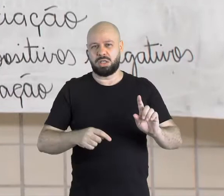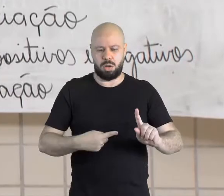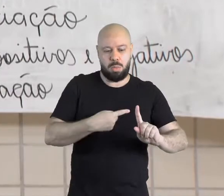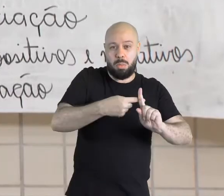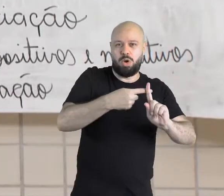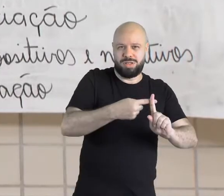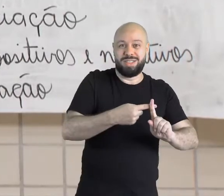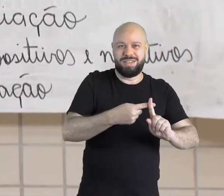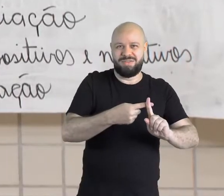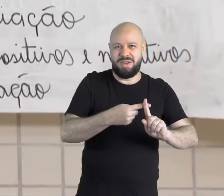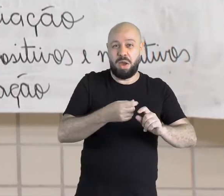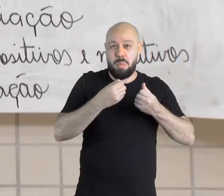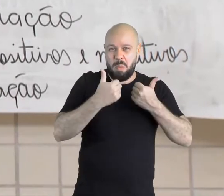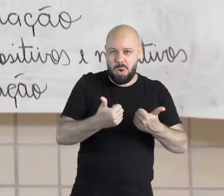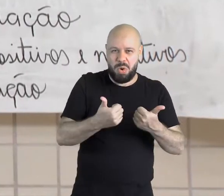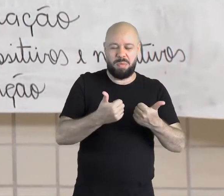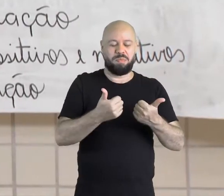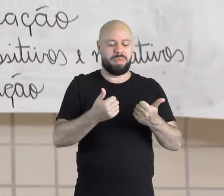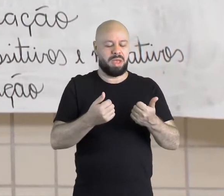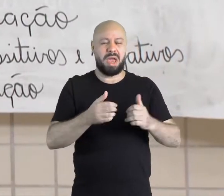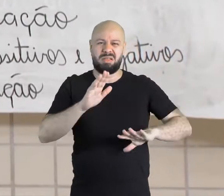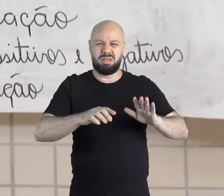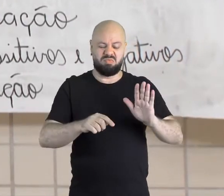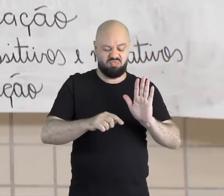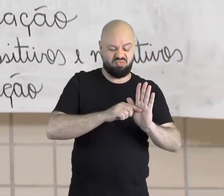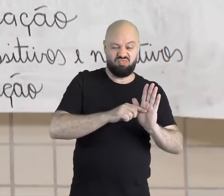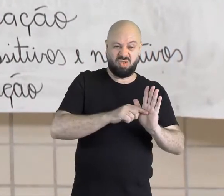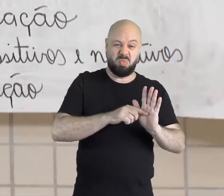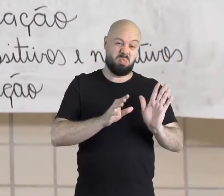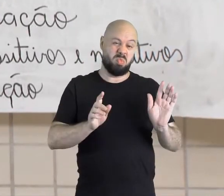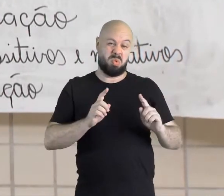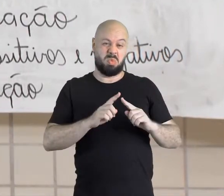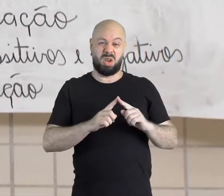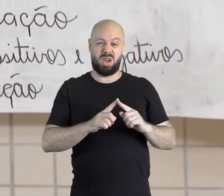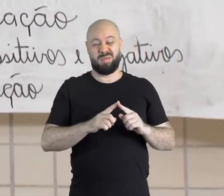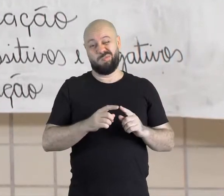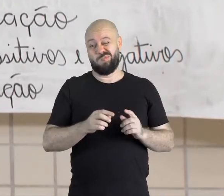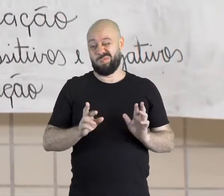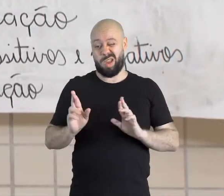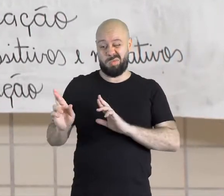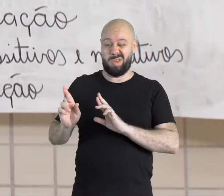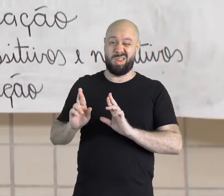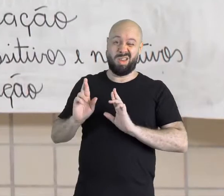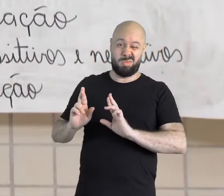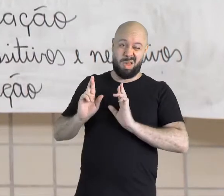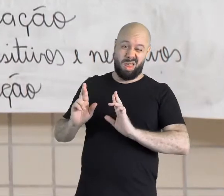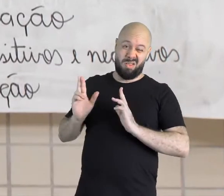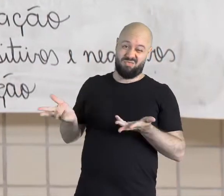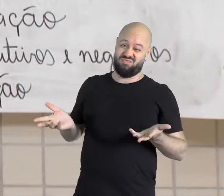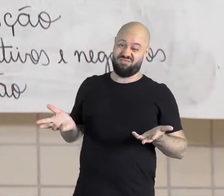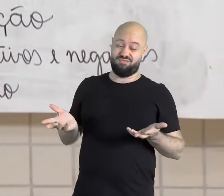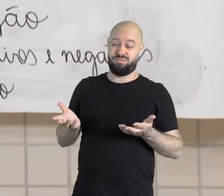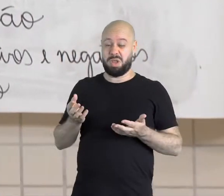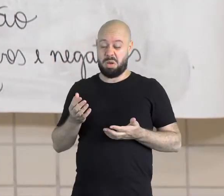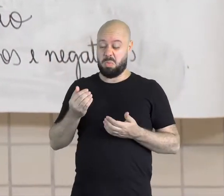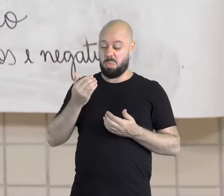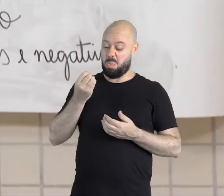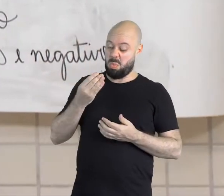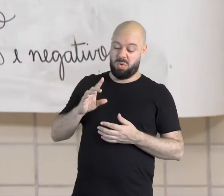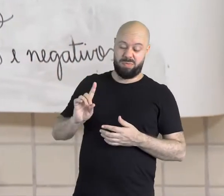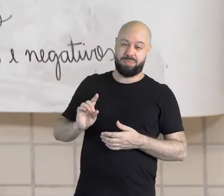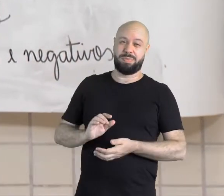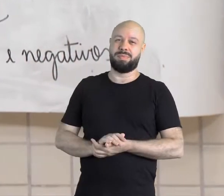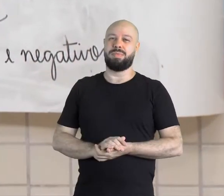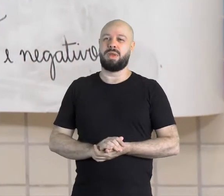você achou muito bom, ou só negativo se não foi o que você esperava. E você pode também fazer